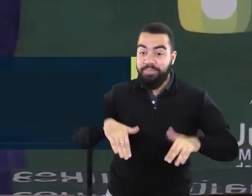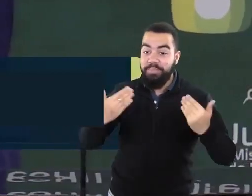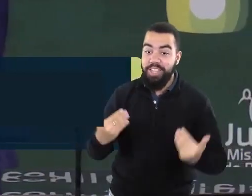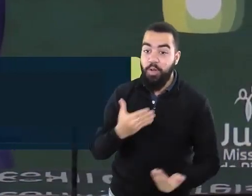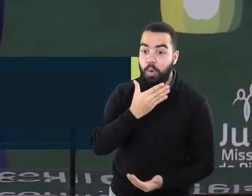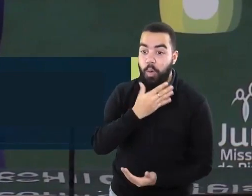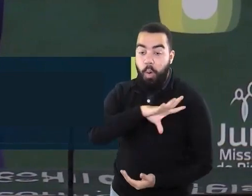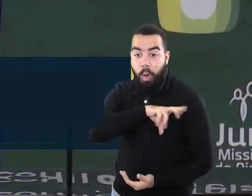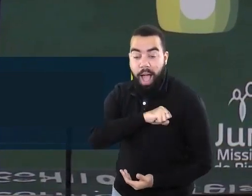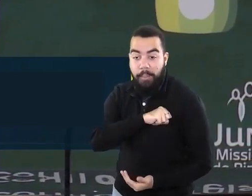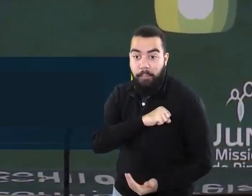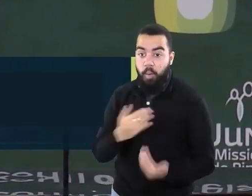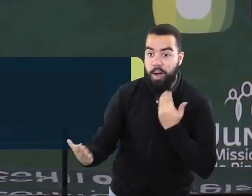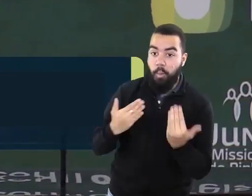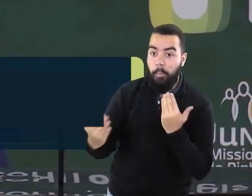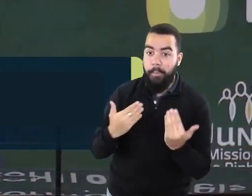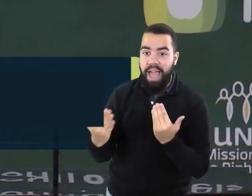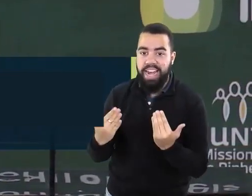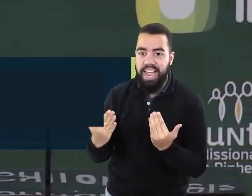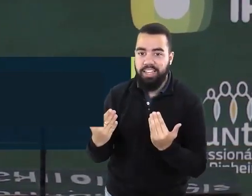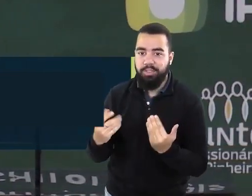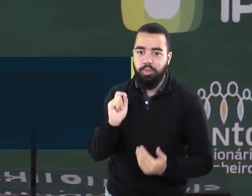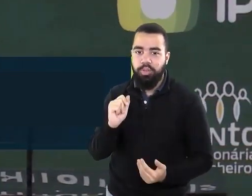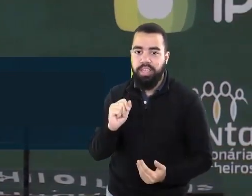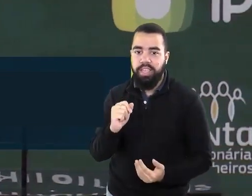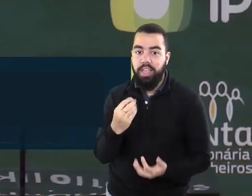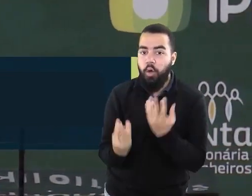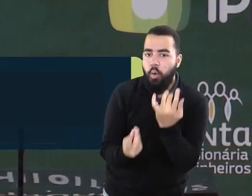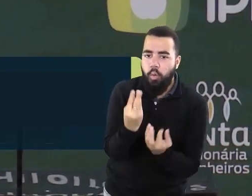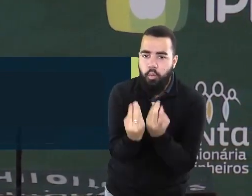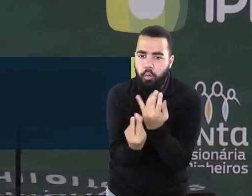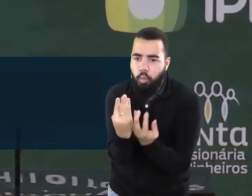é também indestrutível.